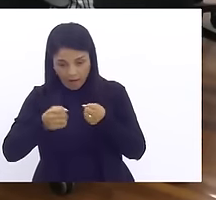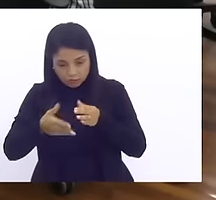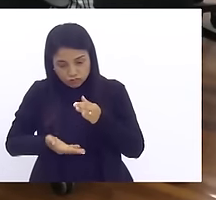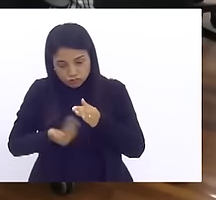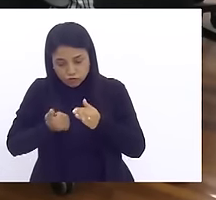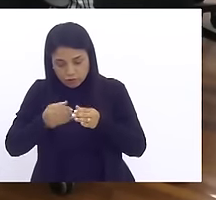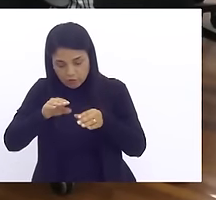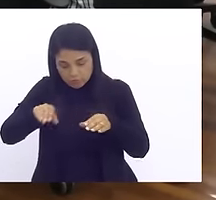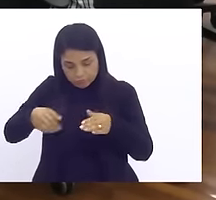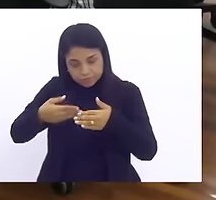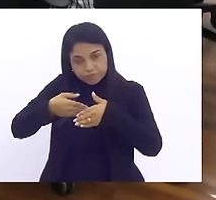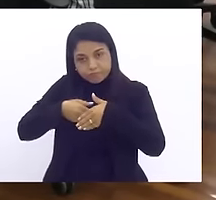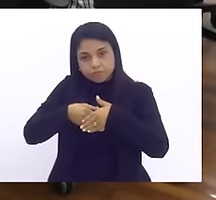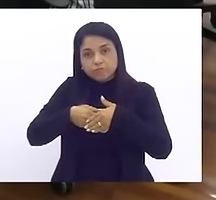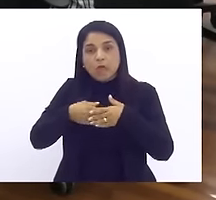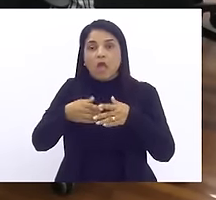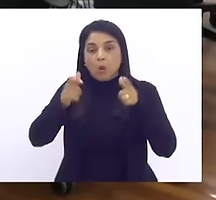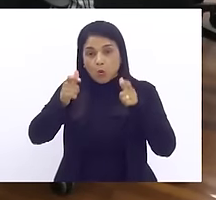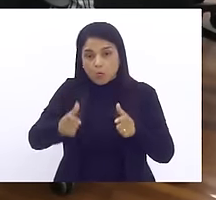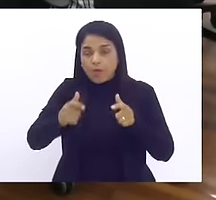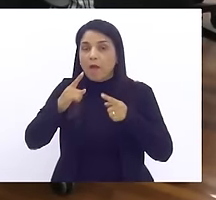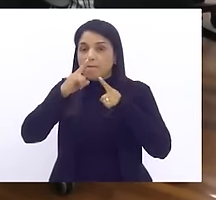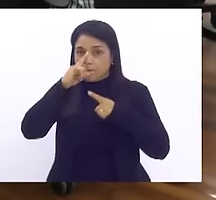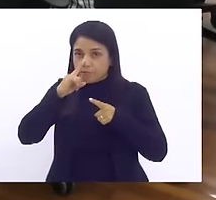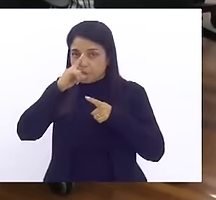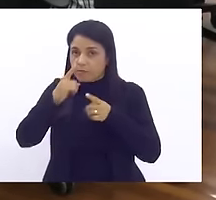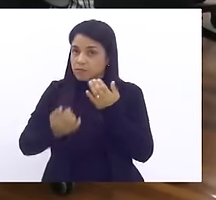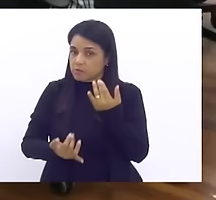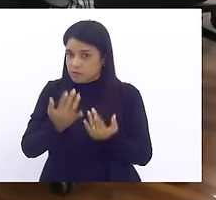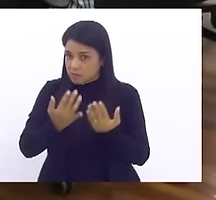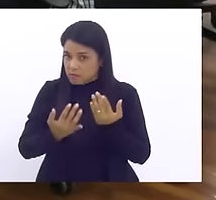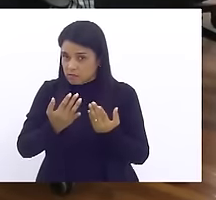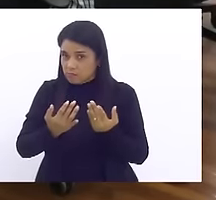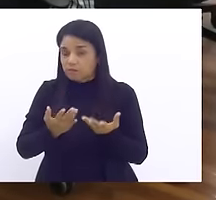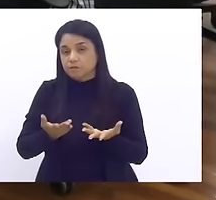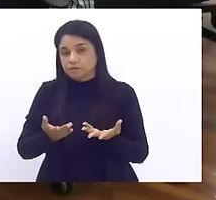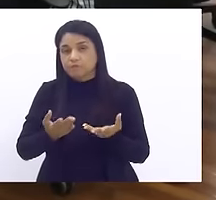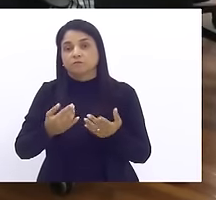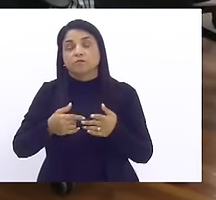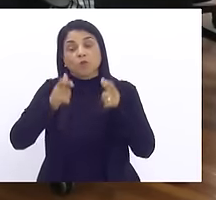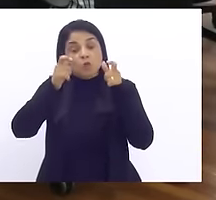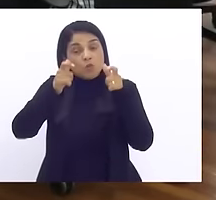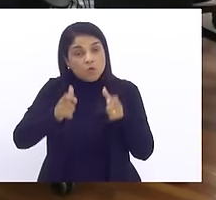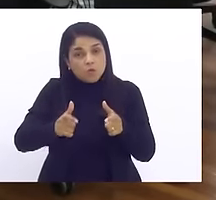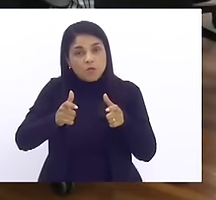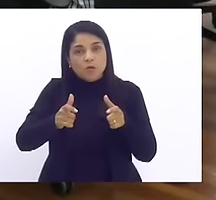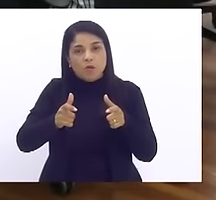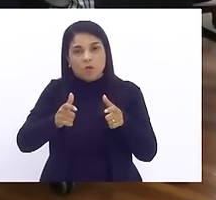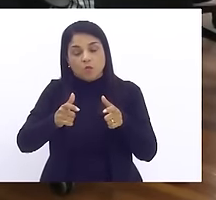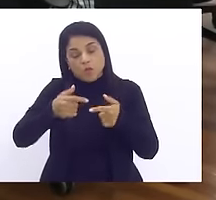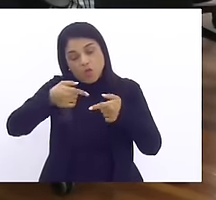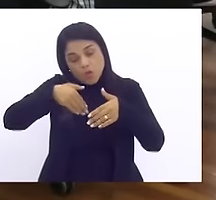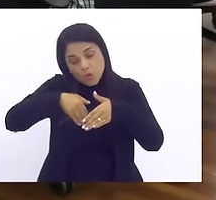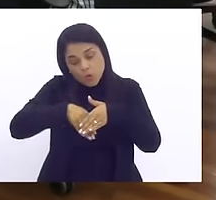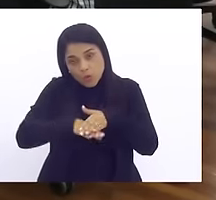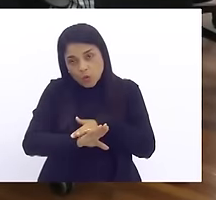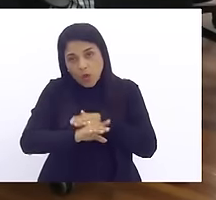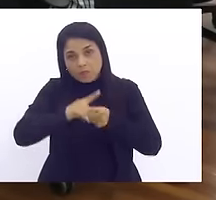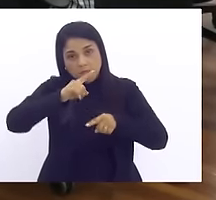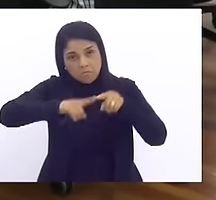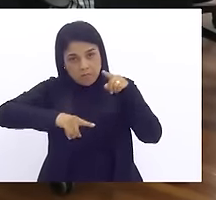pra incêndio tanto é que a senhora tem essa precaução um local que atende o público que guarda material